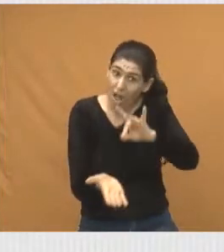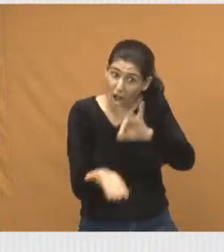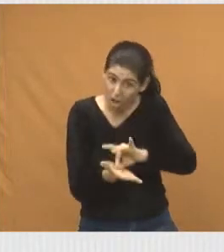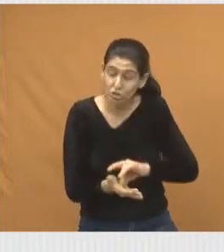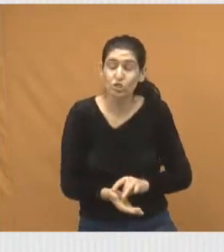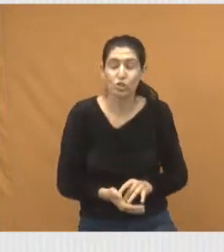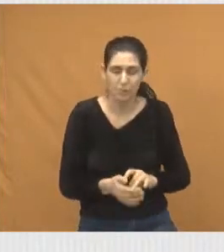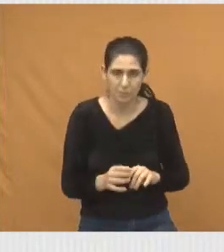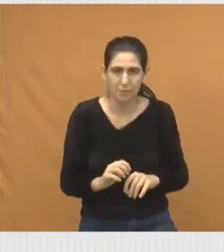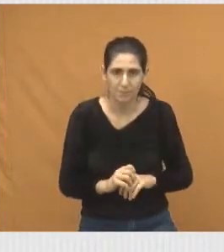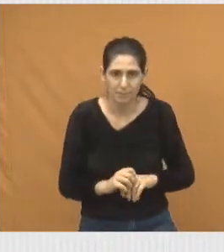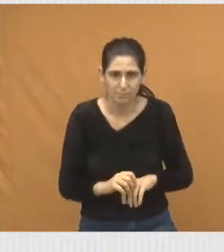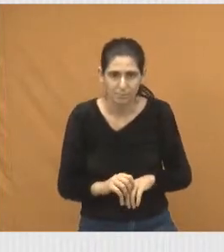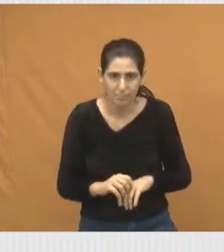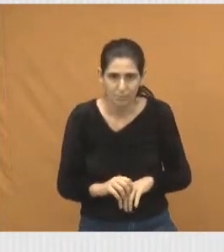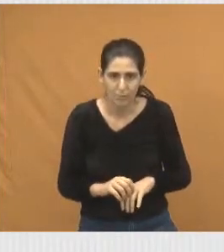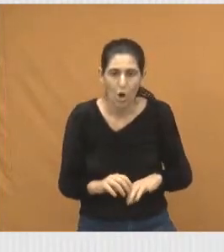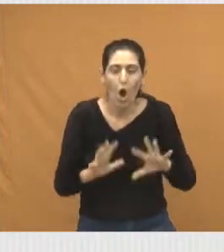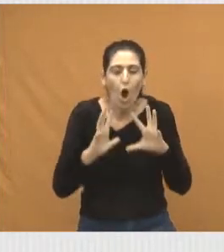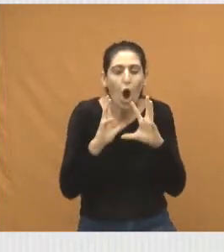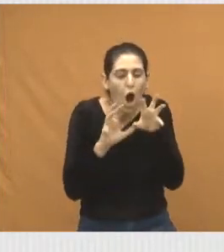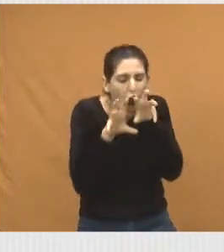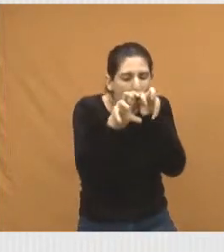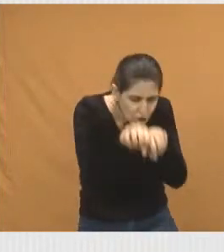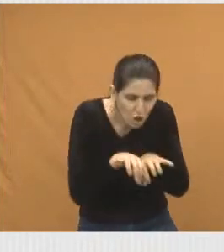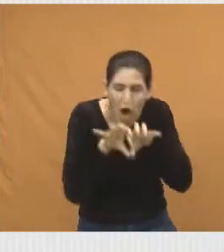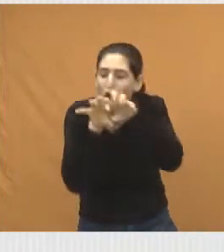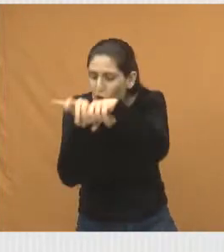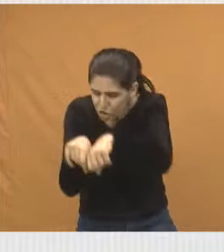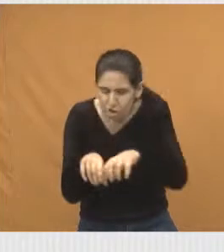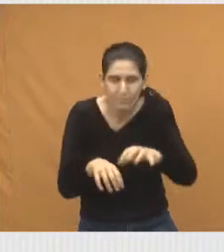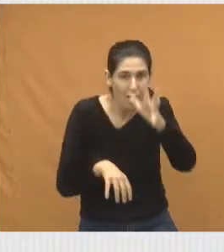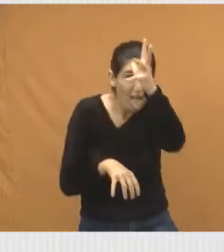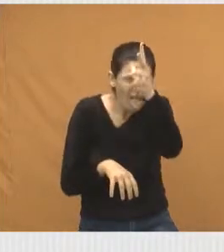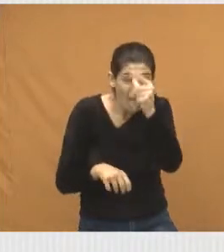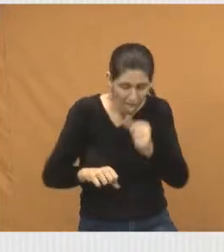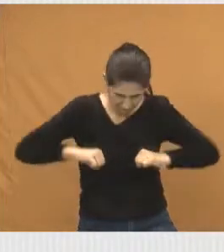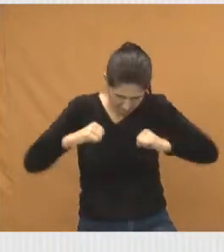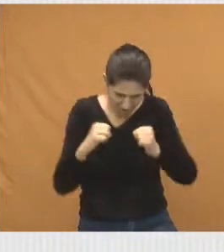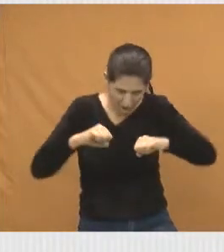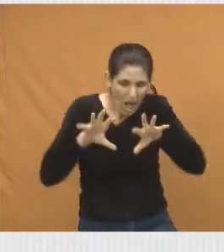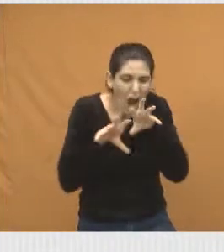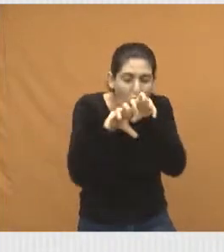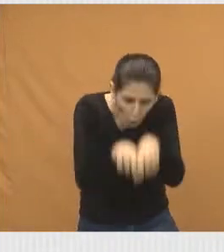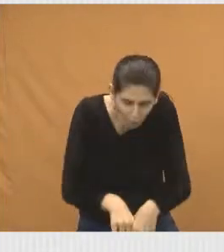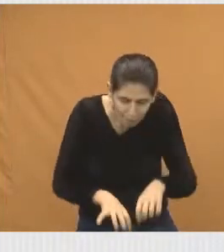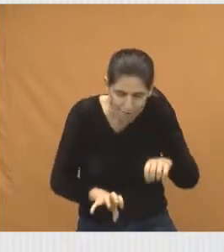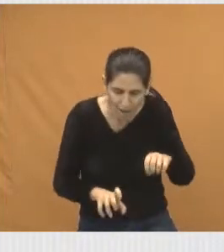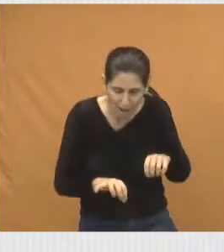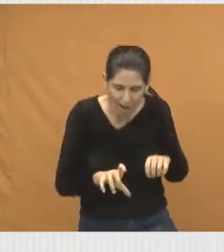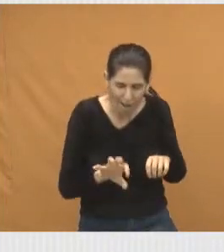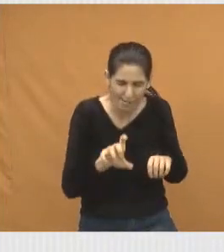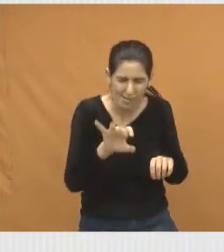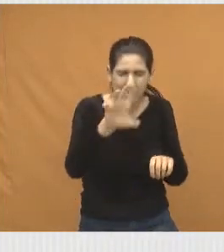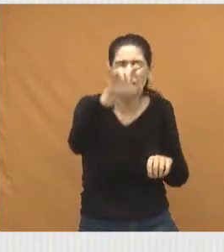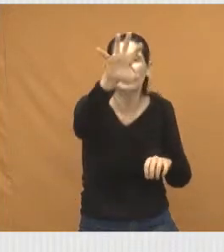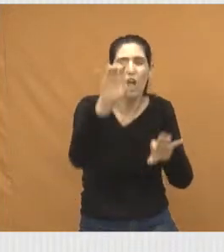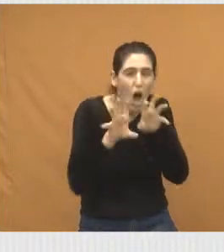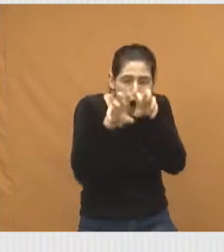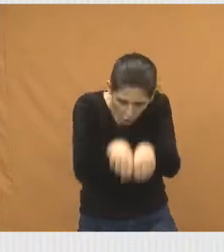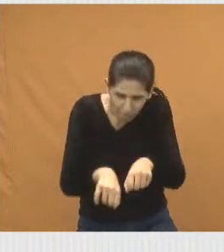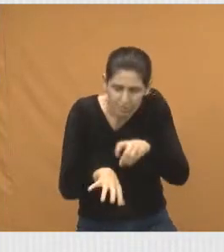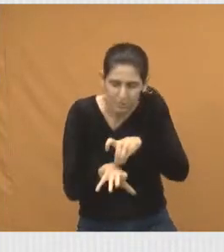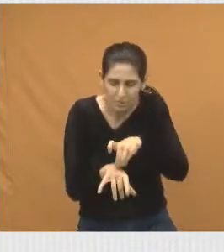ela esvade para fazer essa limpeza total. E além de ser uma galinha que combate com esses bichos aí,